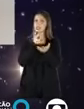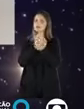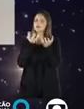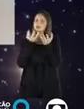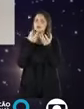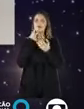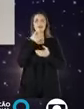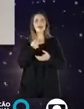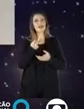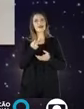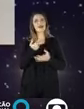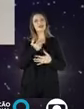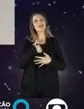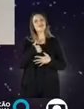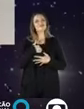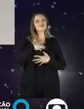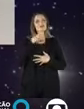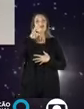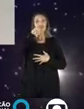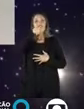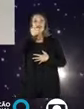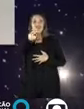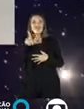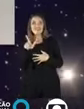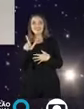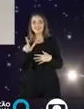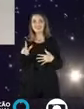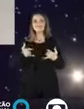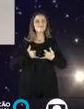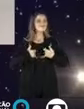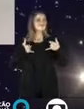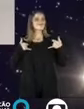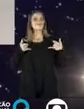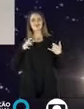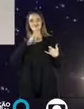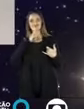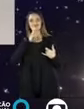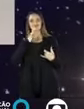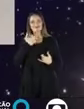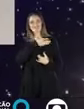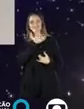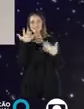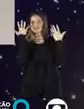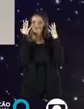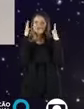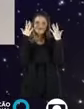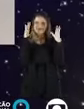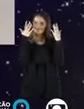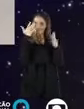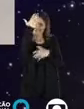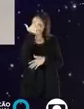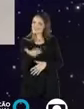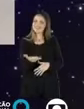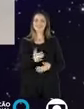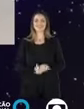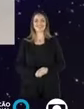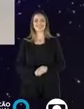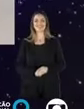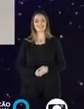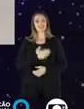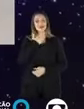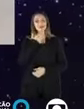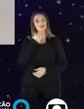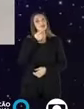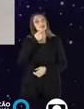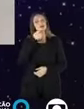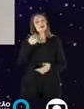te dizer que eu sou muito sua fã. Sabe, tenho muito orgulho de te conhecer e quero te parabenizar por isso. E queria te pedir para